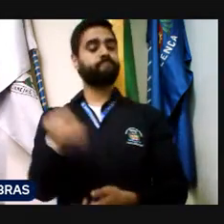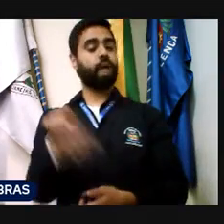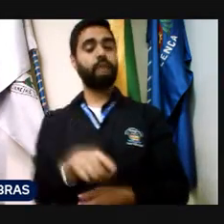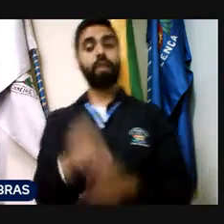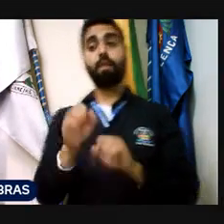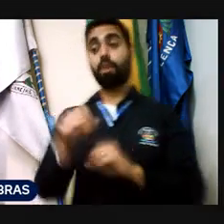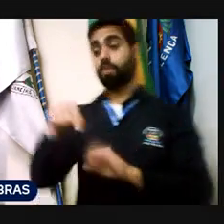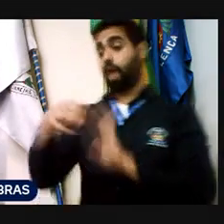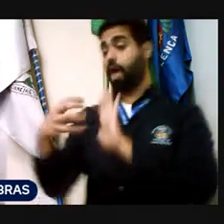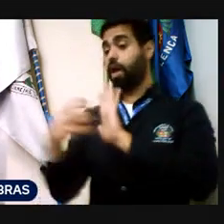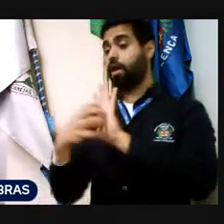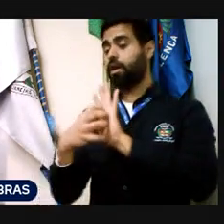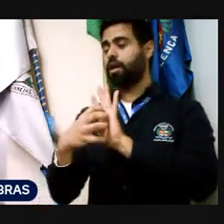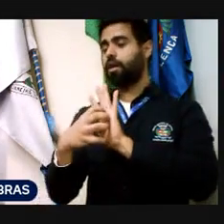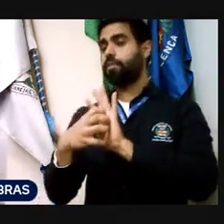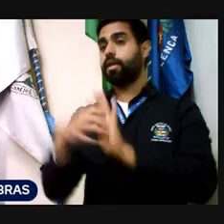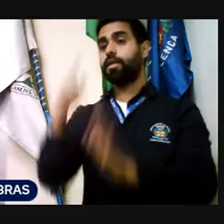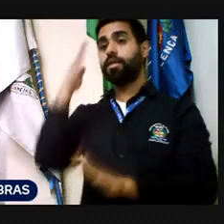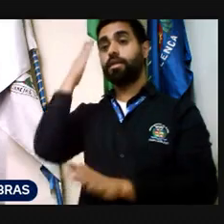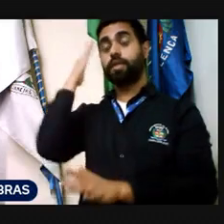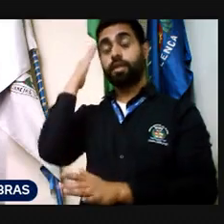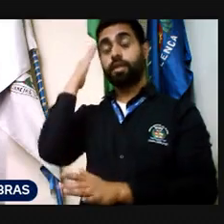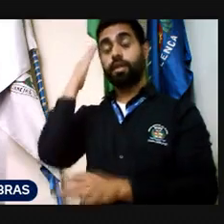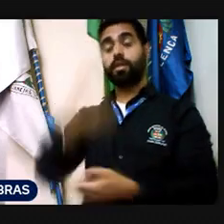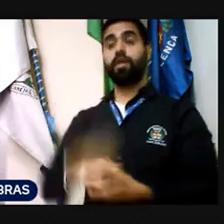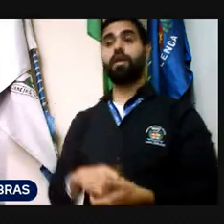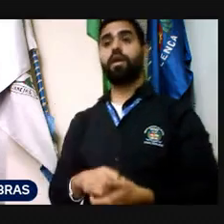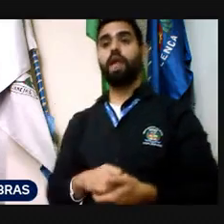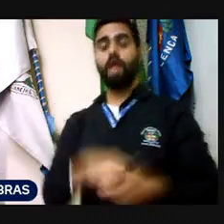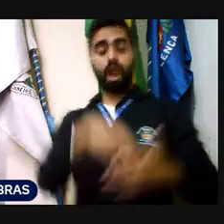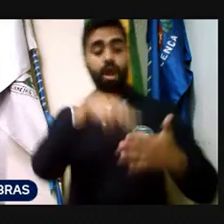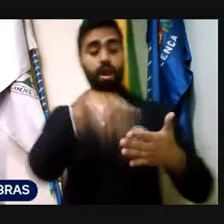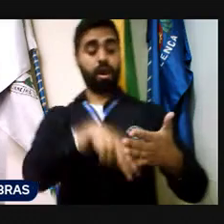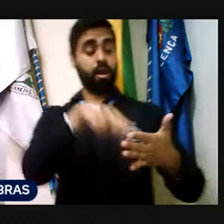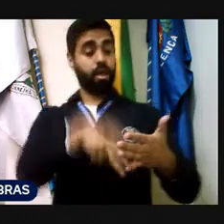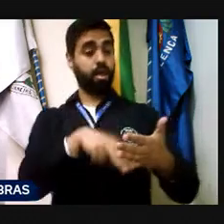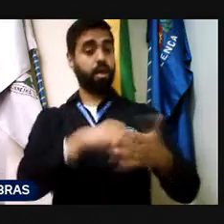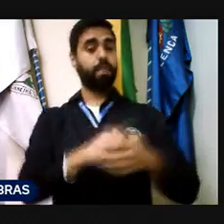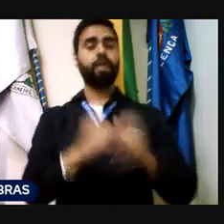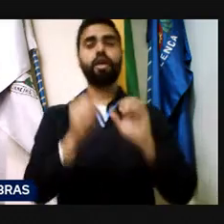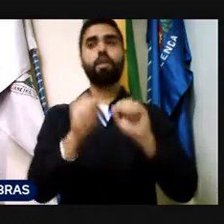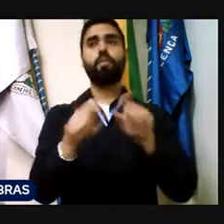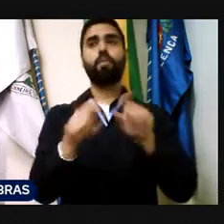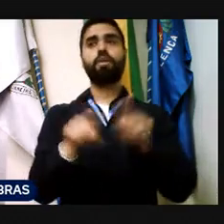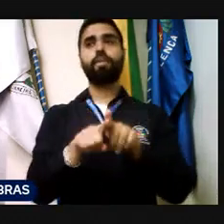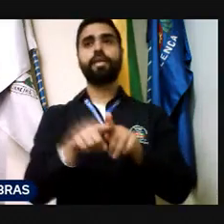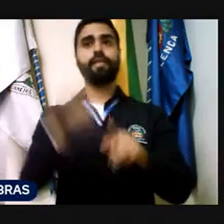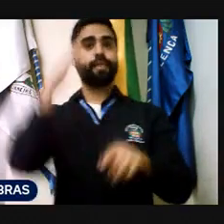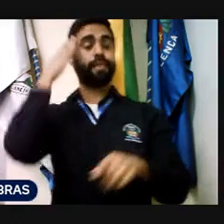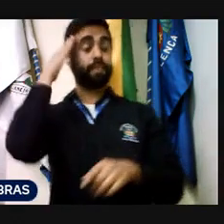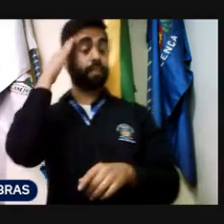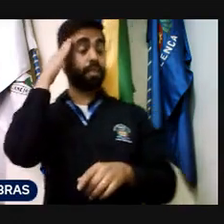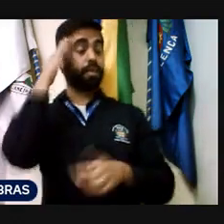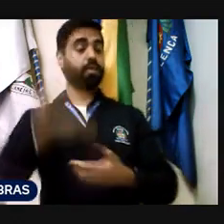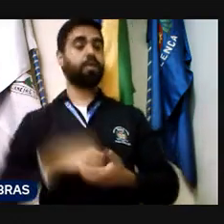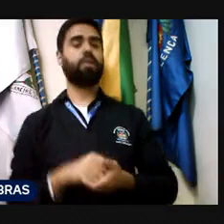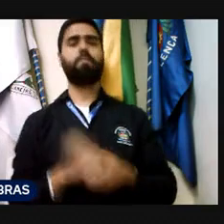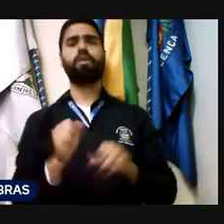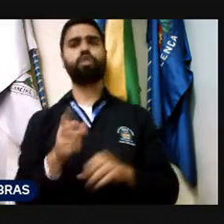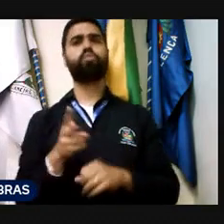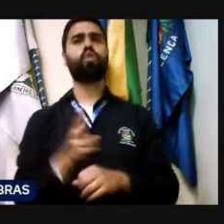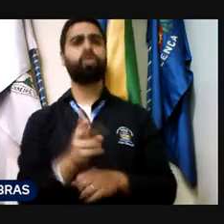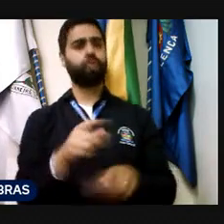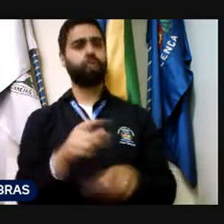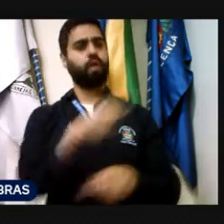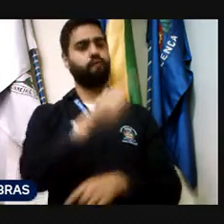Casa Legislativa proceder à sua apreciação para quem, havendo aqui a essência de Vossas Excelências, seja mantido